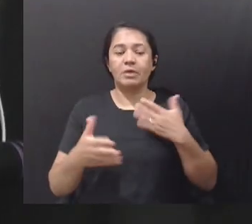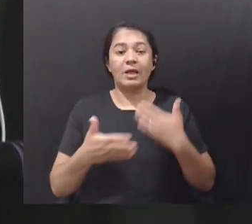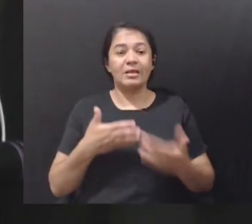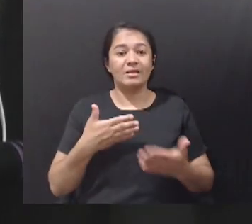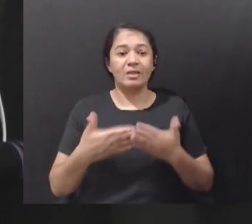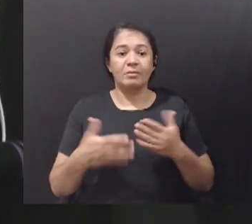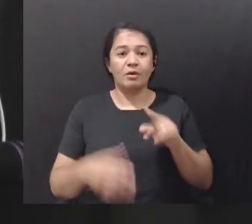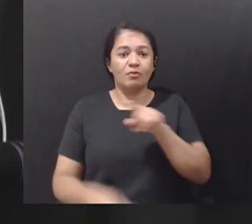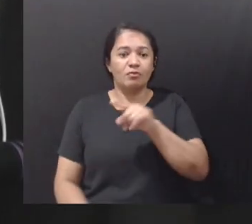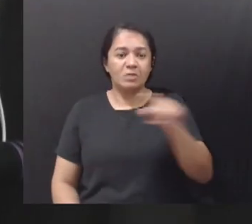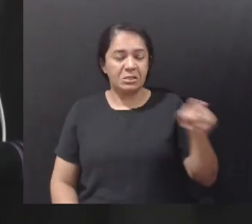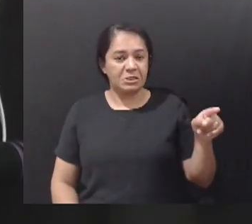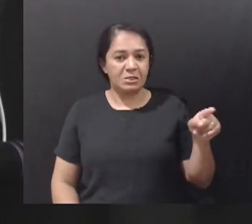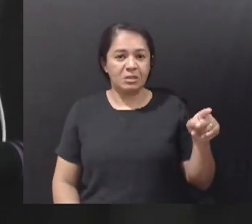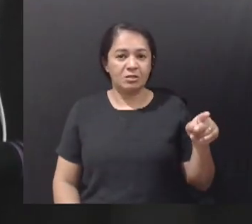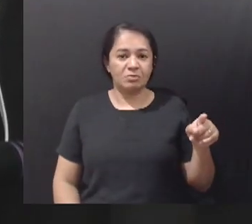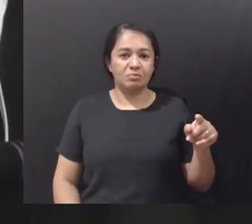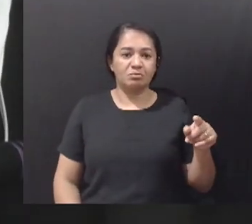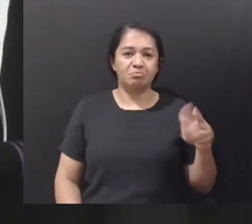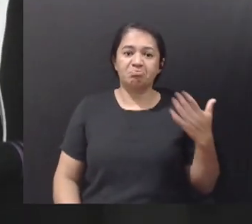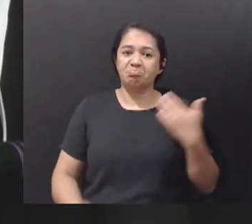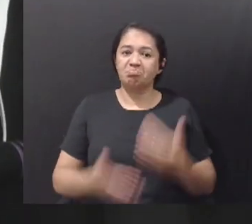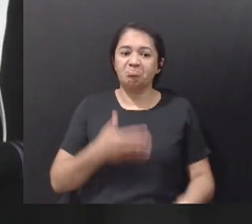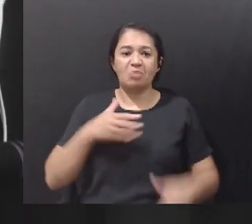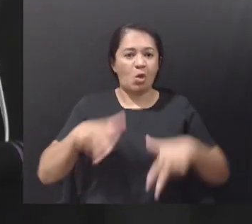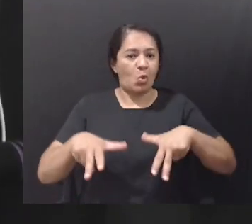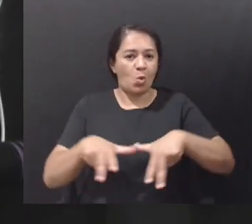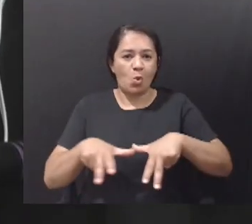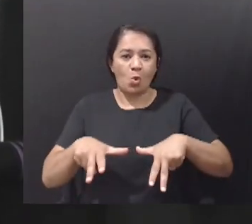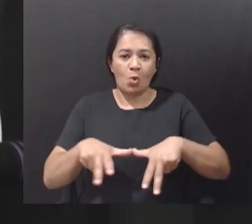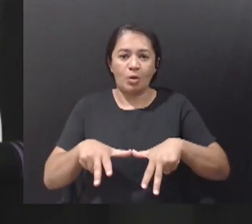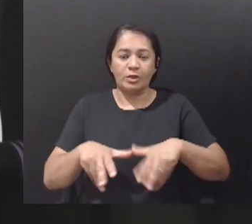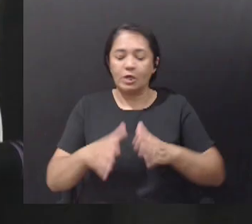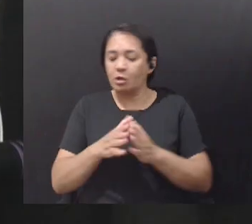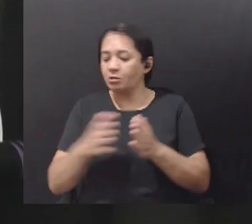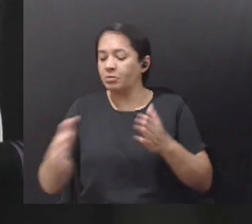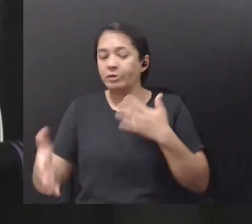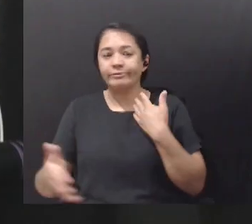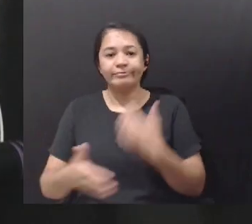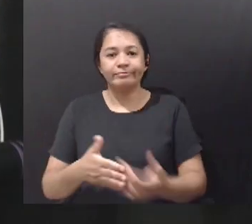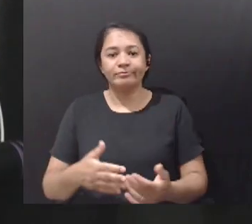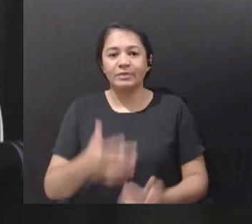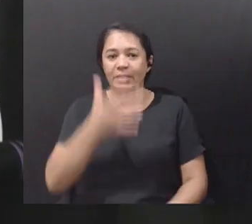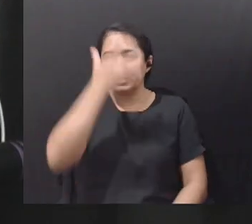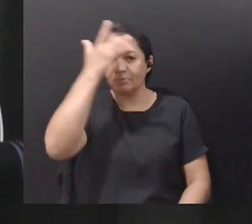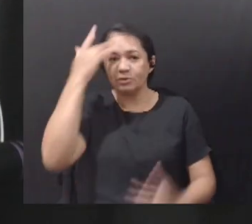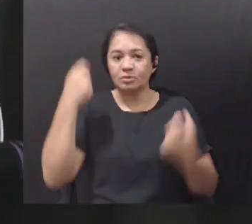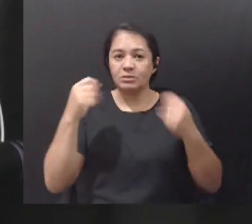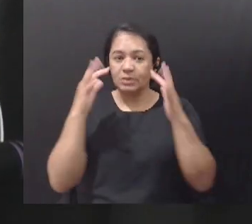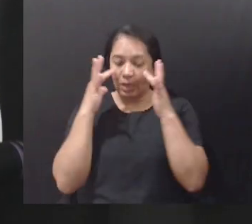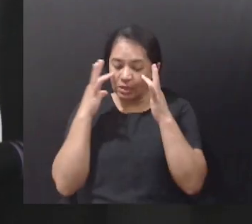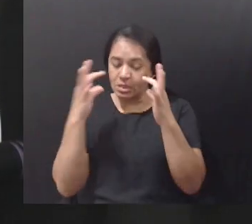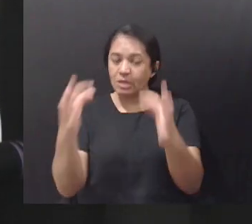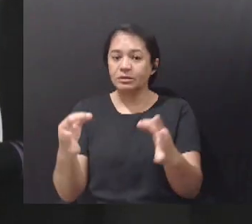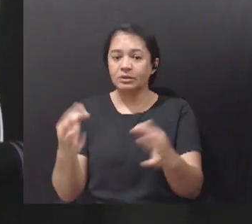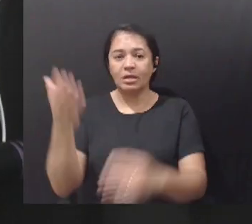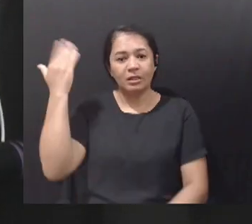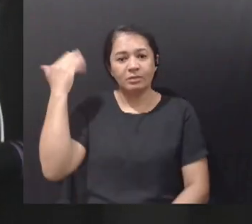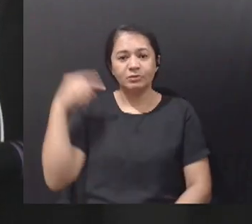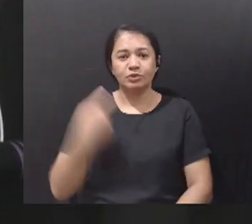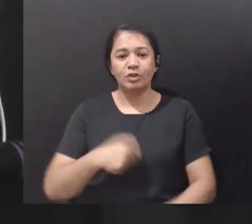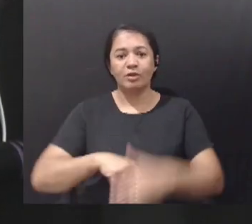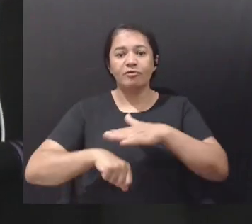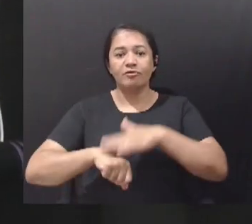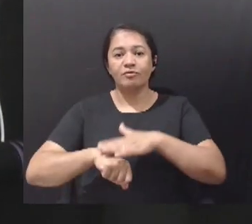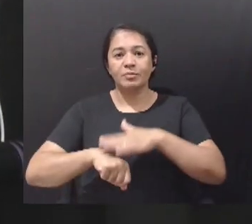ser do sexo que for, do gênero que for e da época que for, as pessoas têm que estar ligadas. Então, naquela época, nós fizemos isso porque